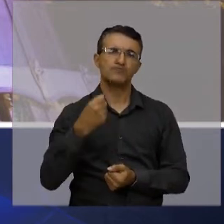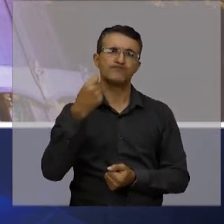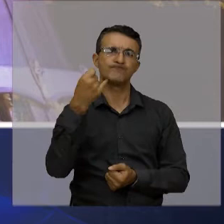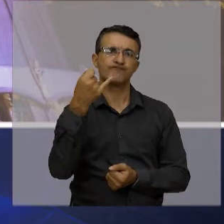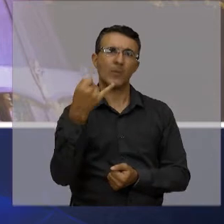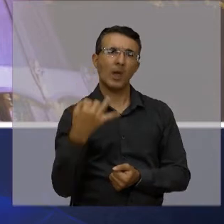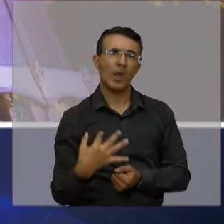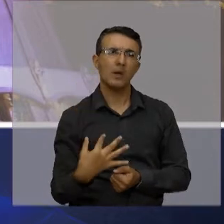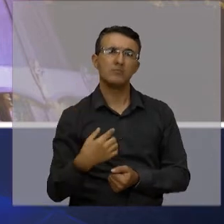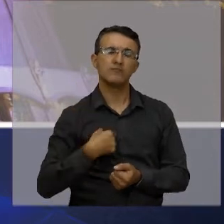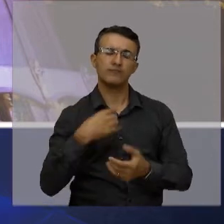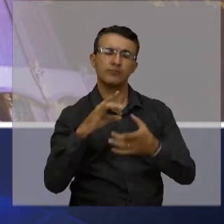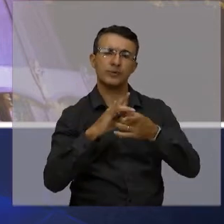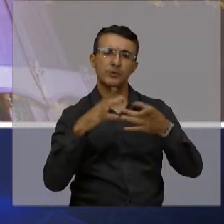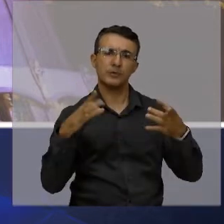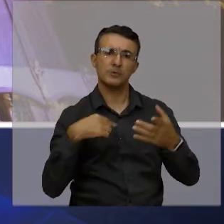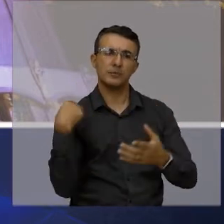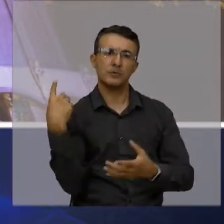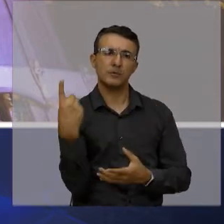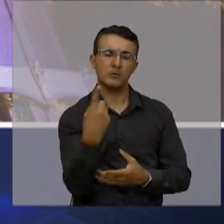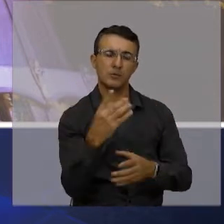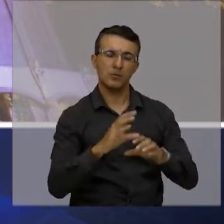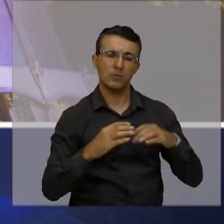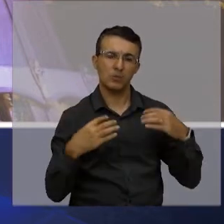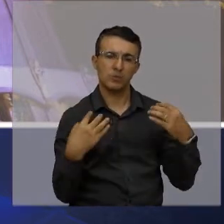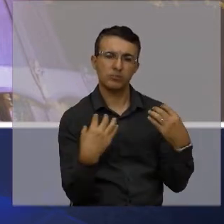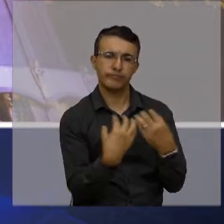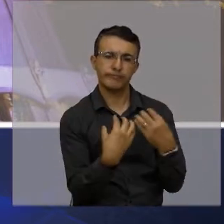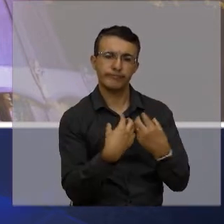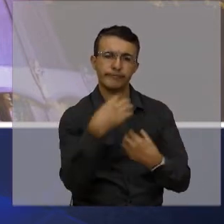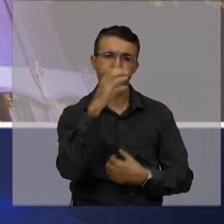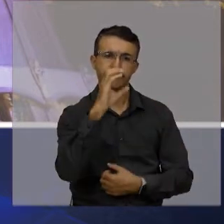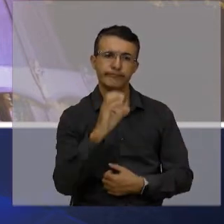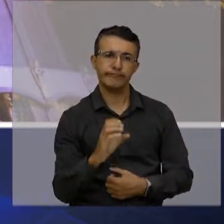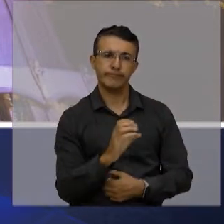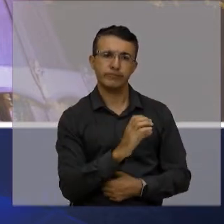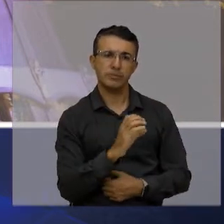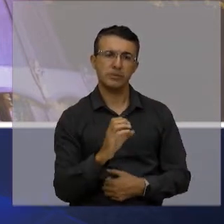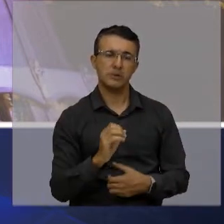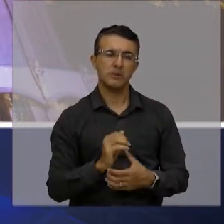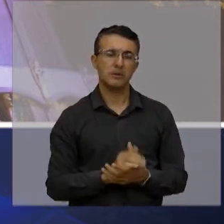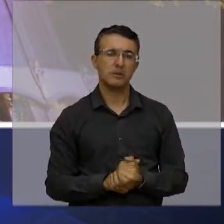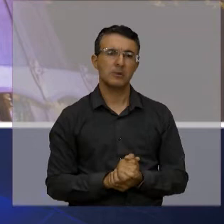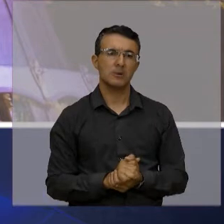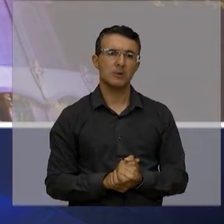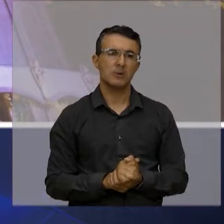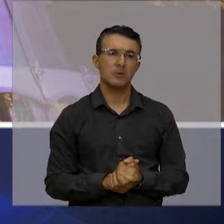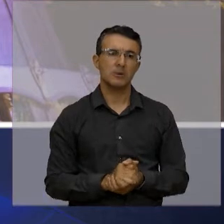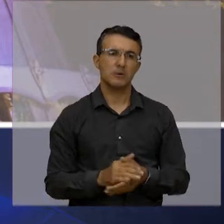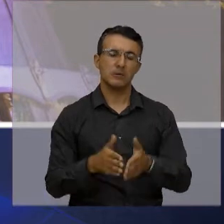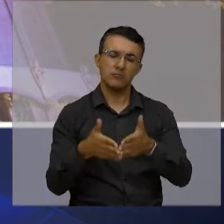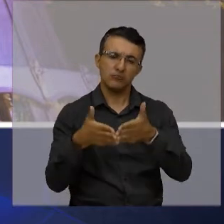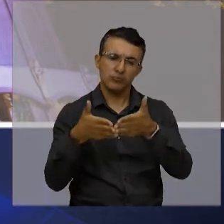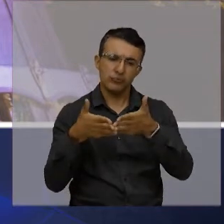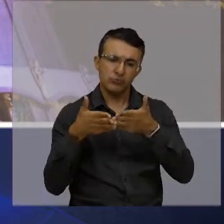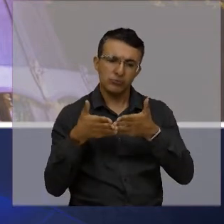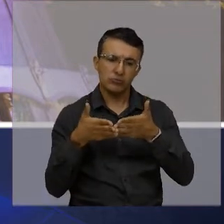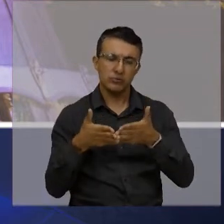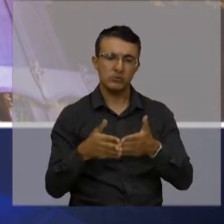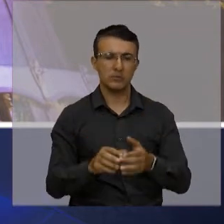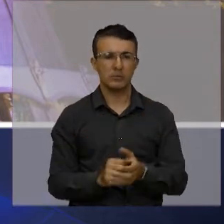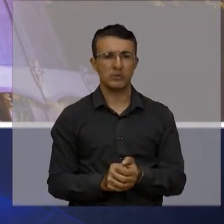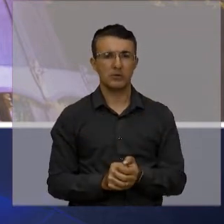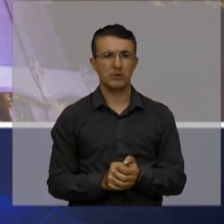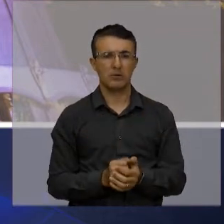comunidade cristã. Senhor presidente, eu agradeço e também pedir que seja respeitado 1 minuto